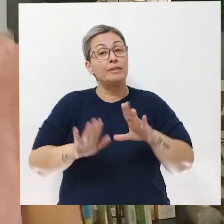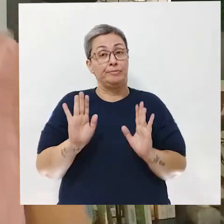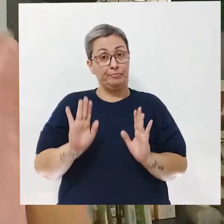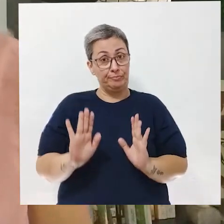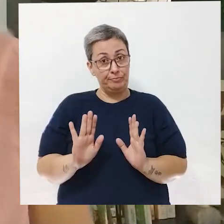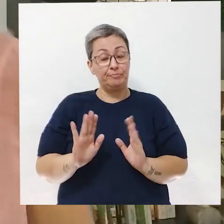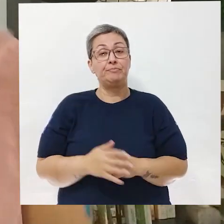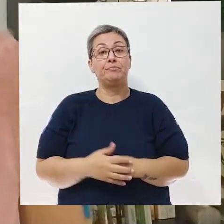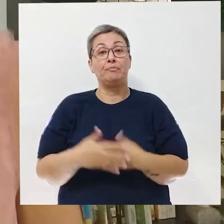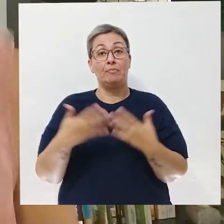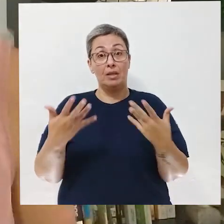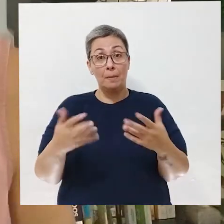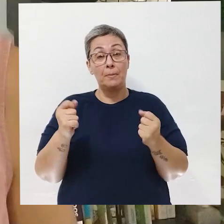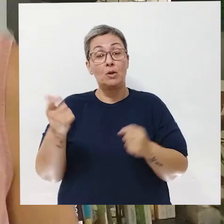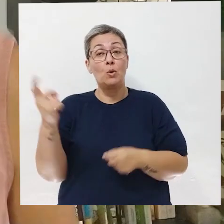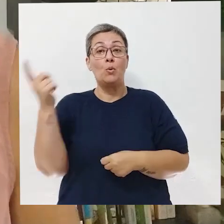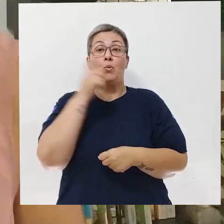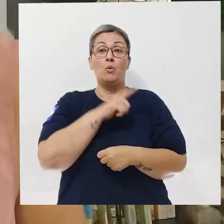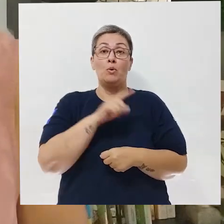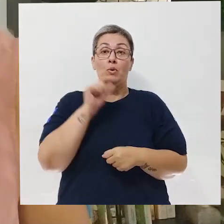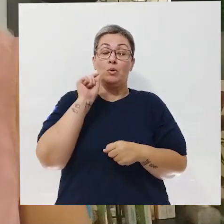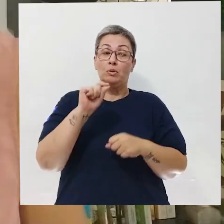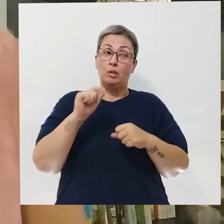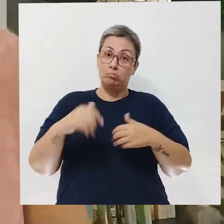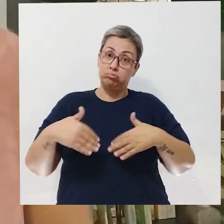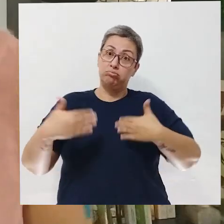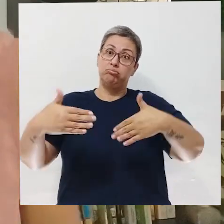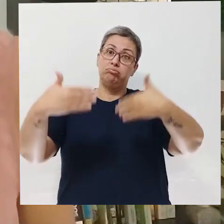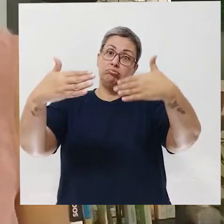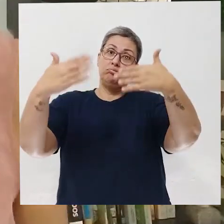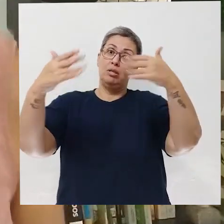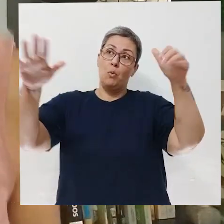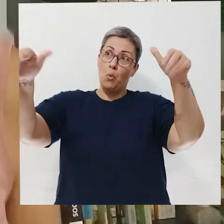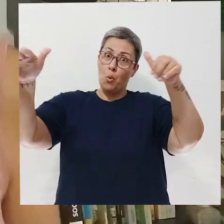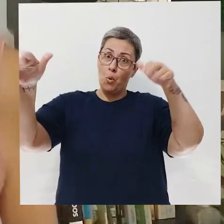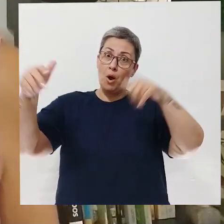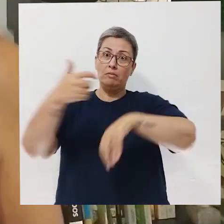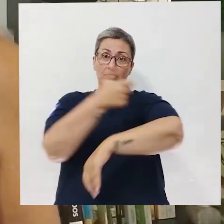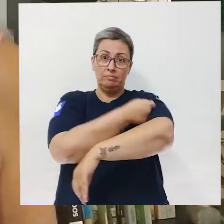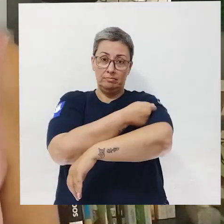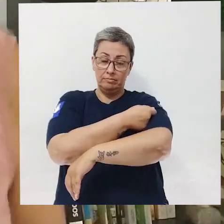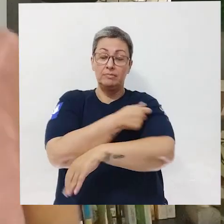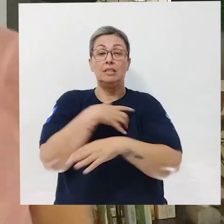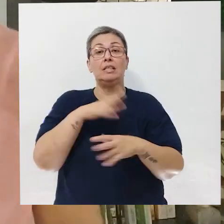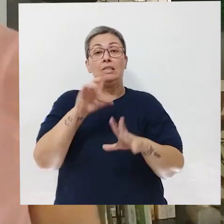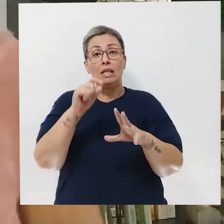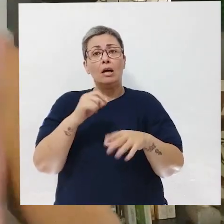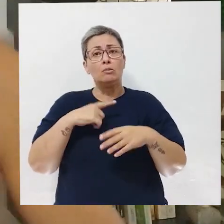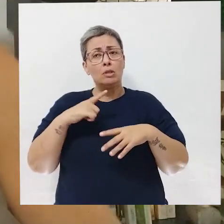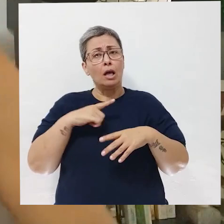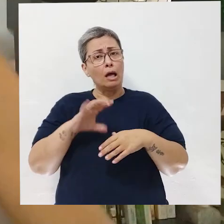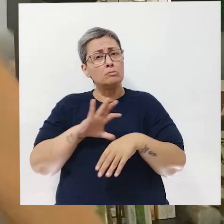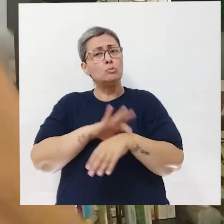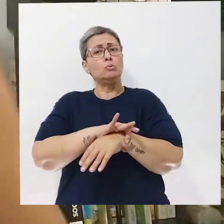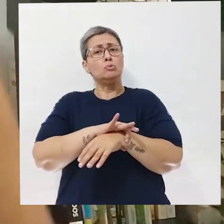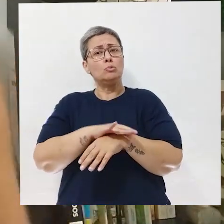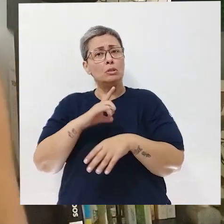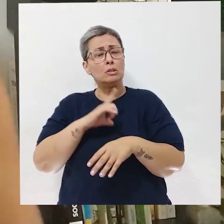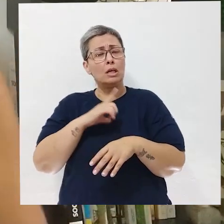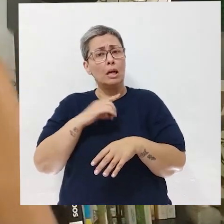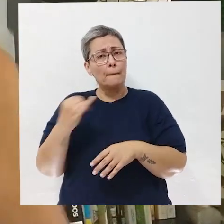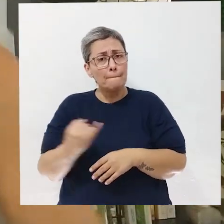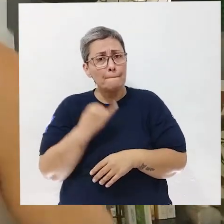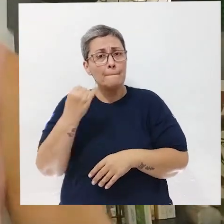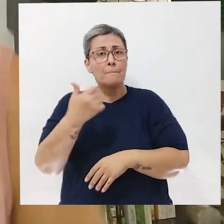news, tá bom? Pra que a gente consiga aí ir pra frente com a campanha de vacinação, por exemplo. Sinta-se seguro, porque a importância